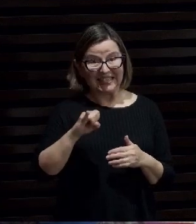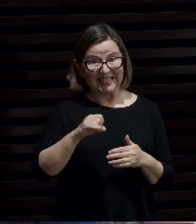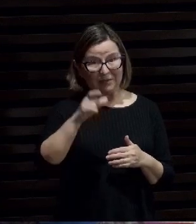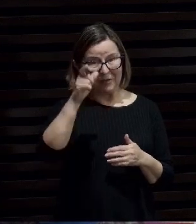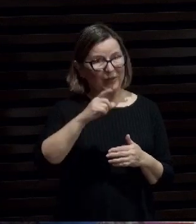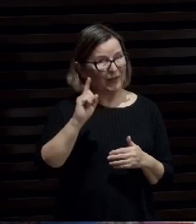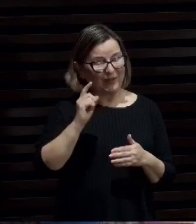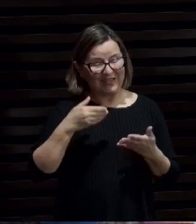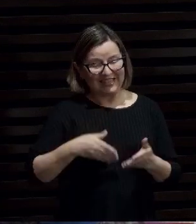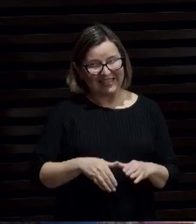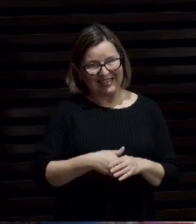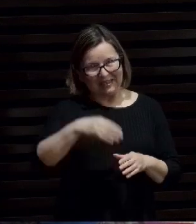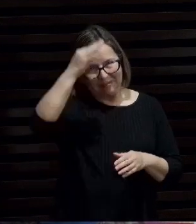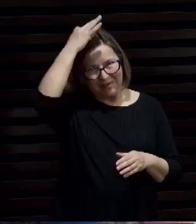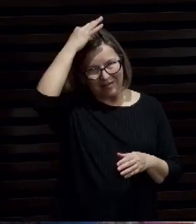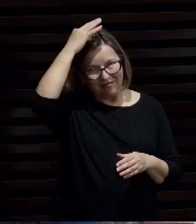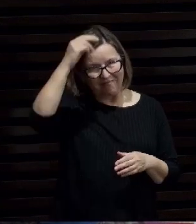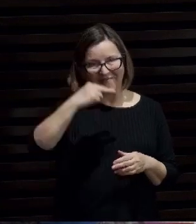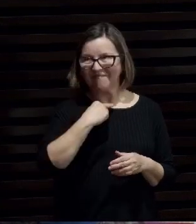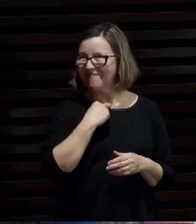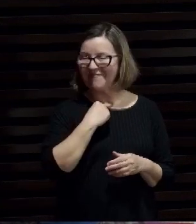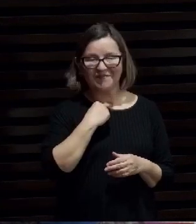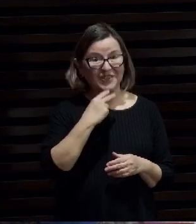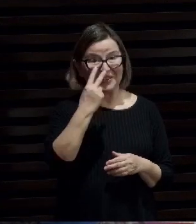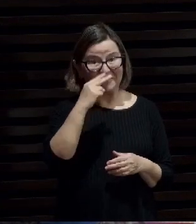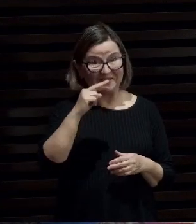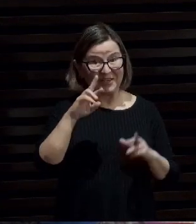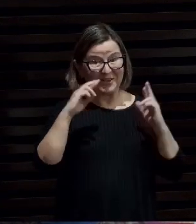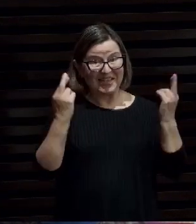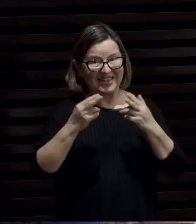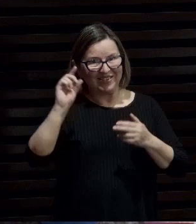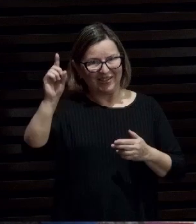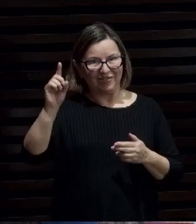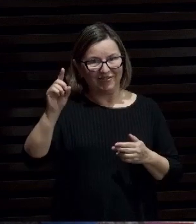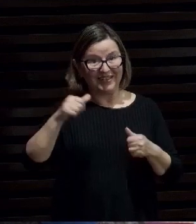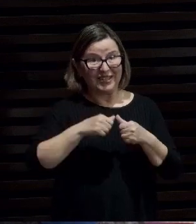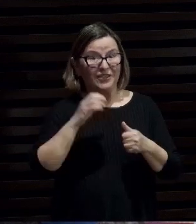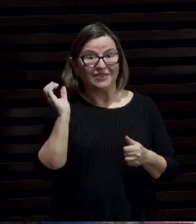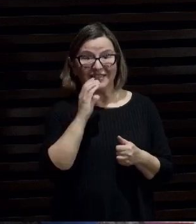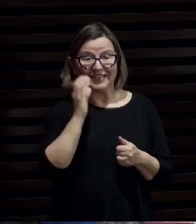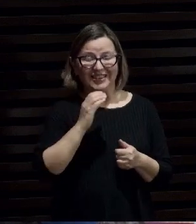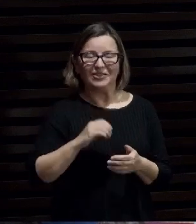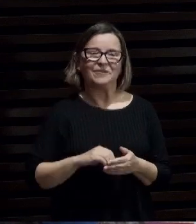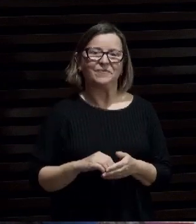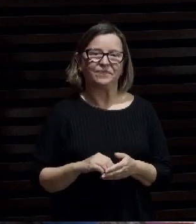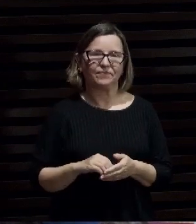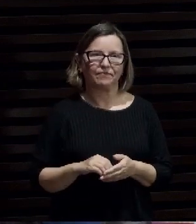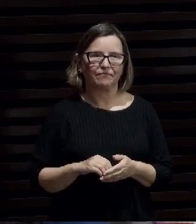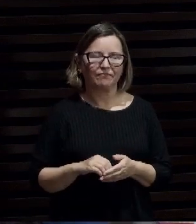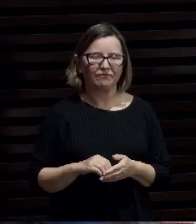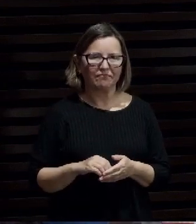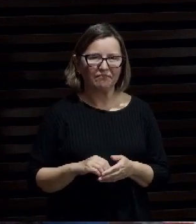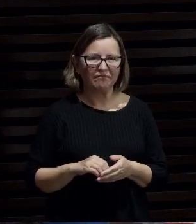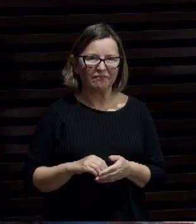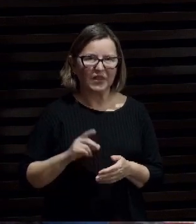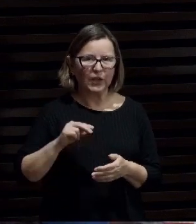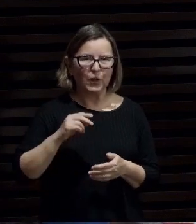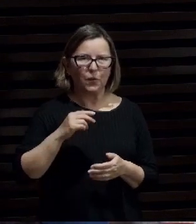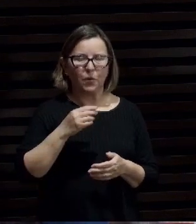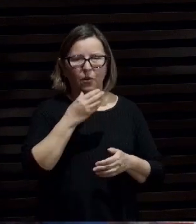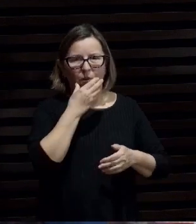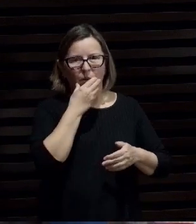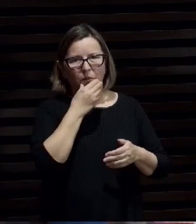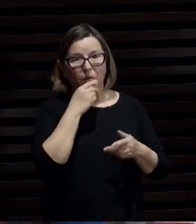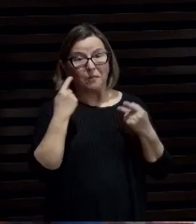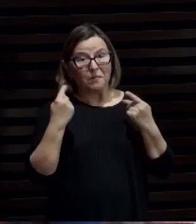não pode ver o reino de Deus. Isso é urgente. Da mesma maneira que Whitefield escreveu para Benjamin Franklin,